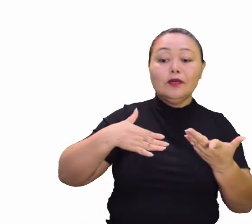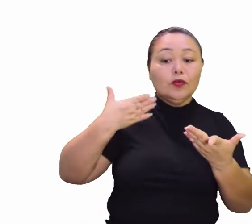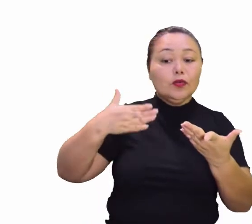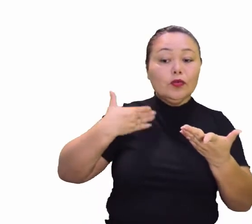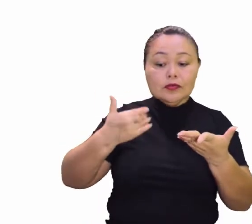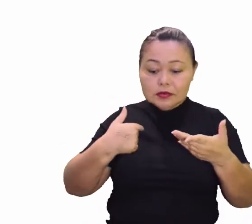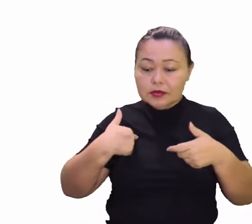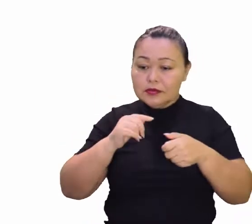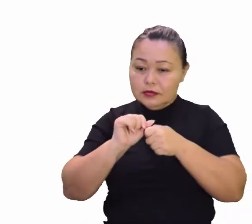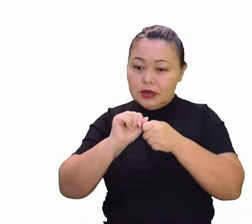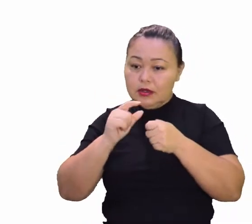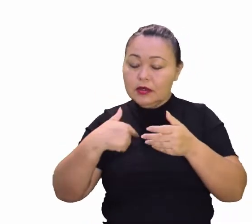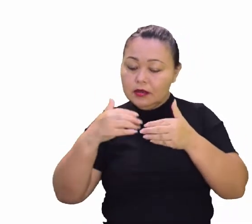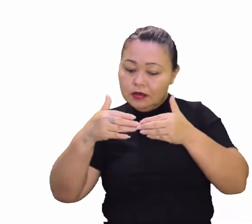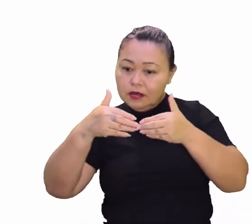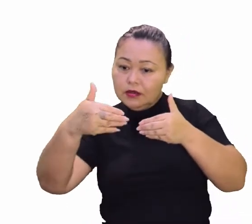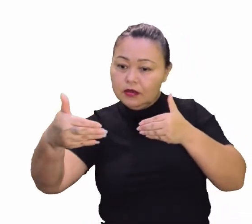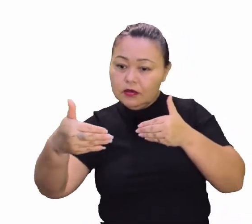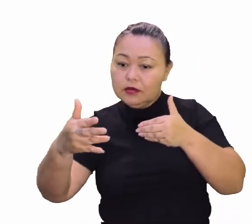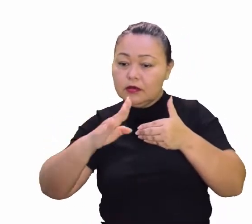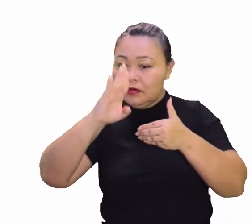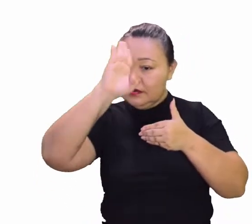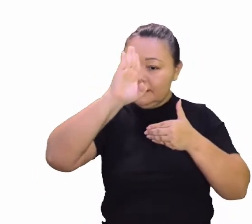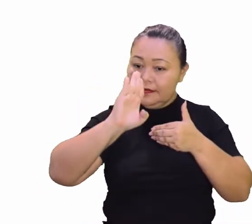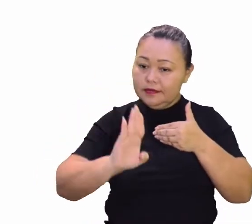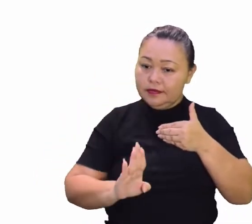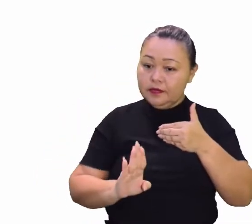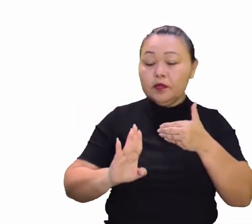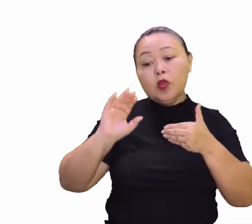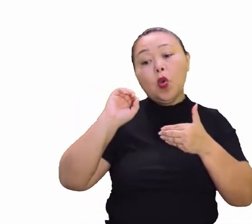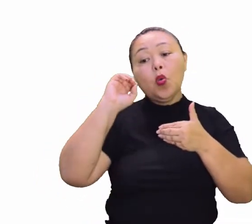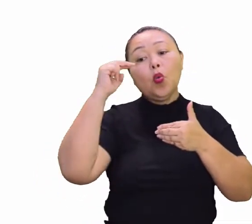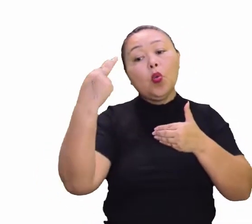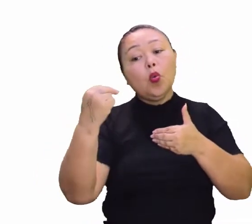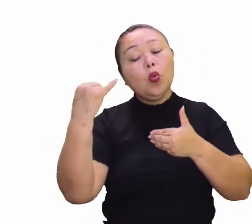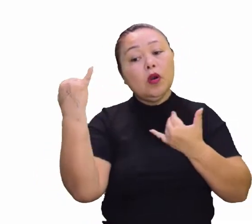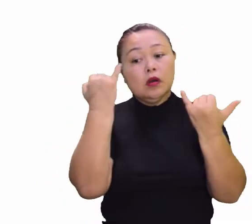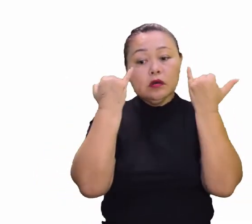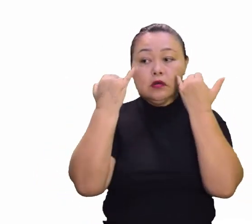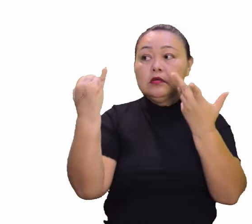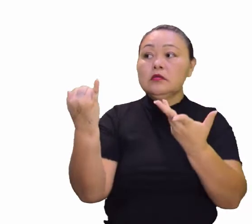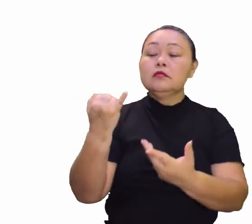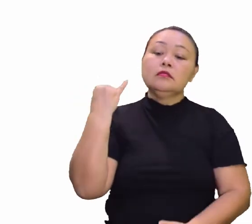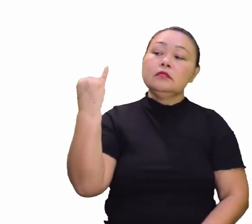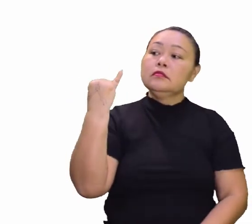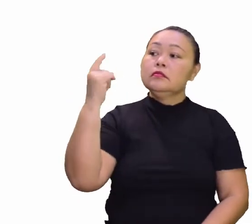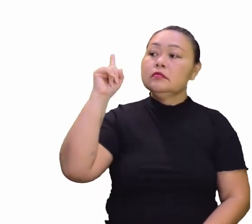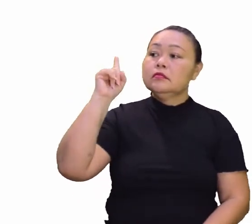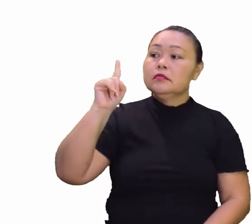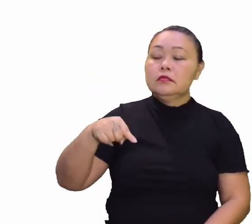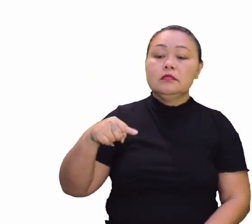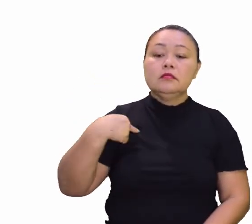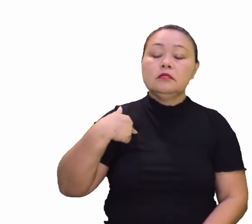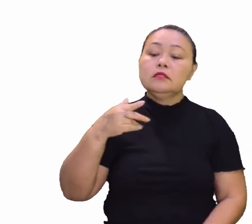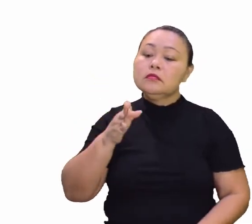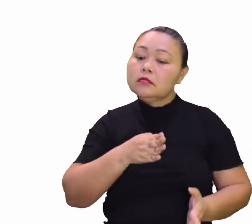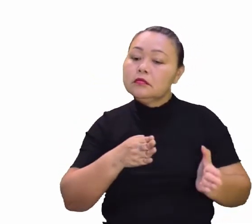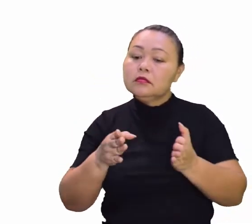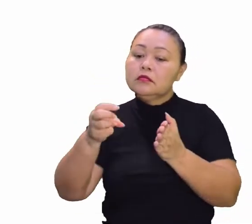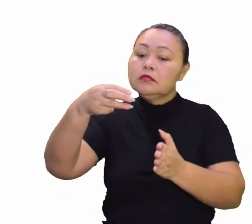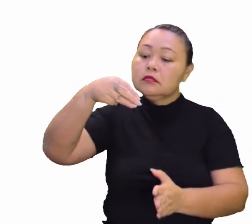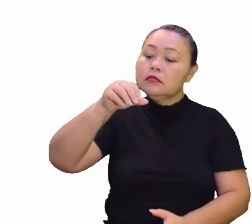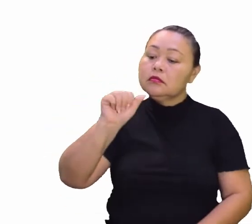a entrada dele no Brasil. Exatamente. Outra informação importante sobre o Mamoré, que ele é um rio